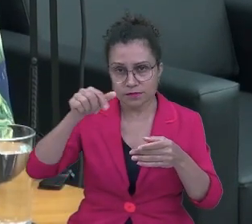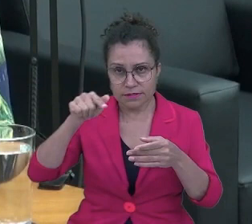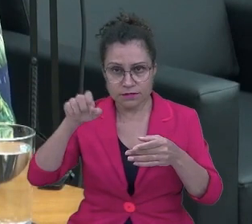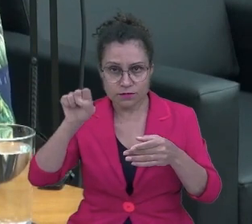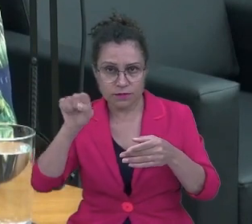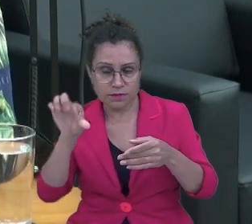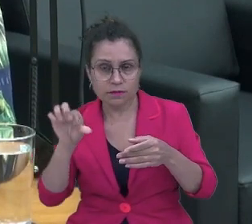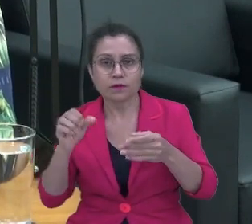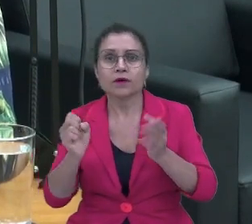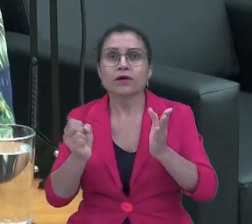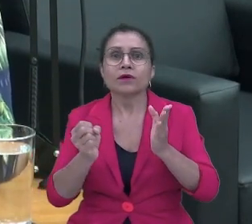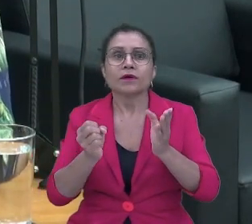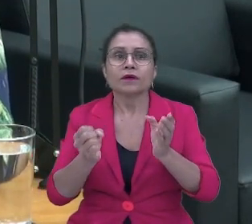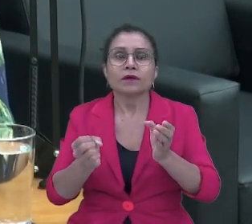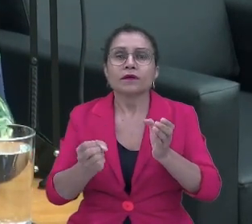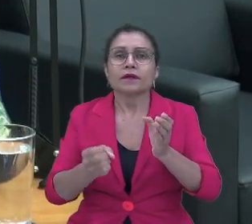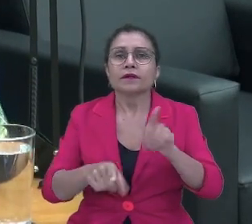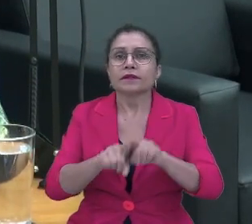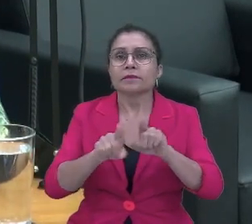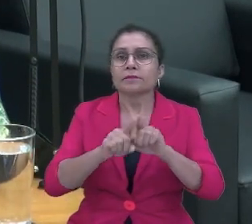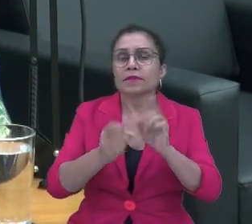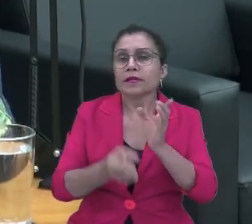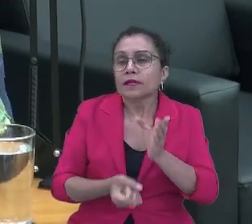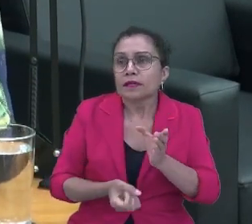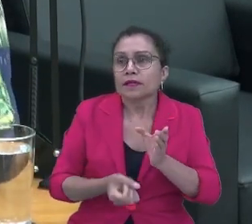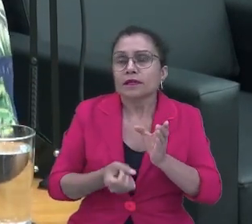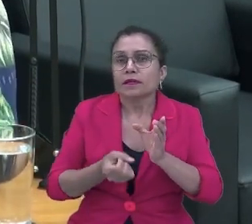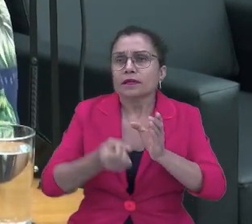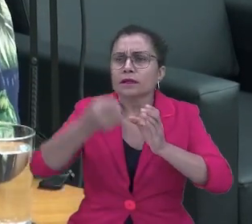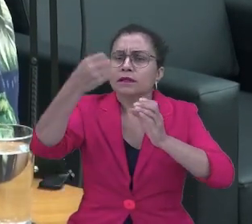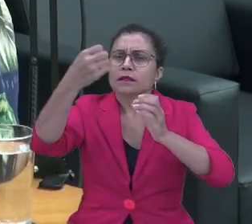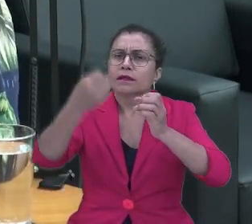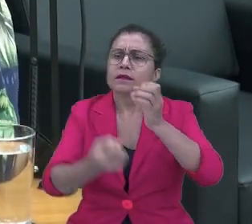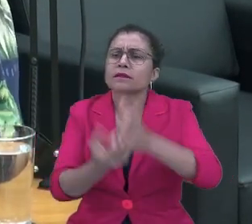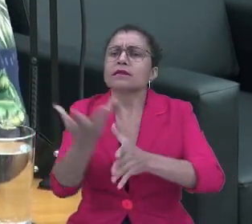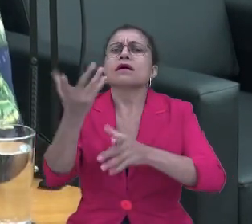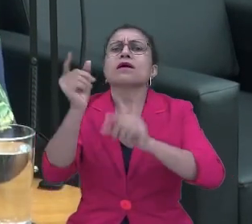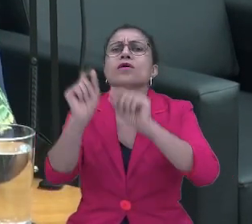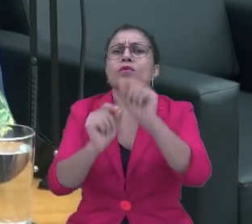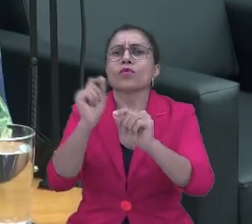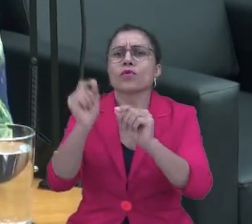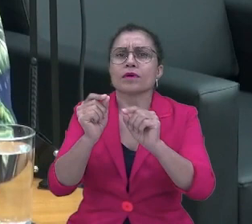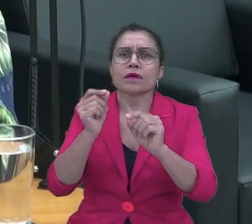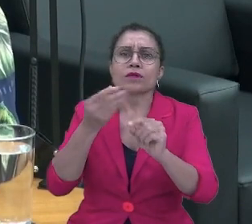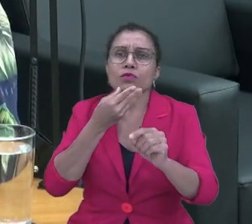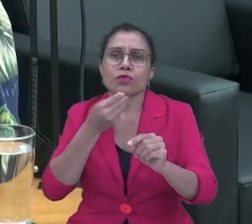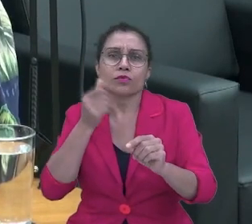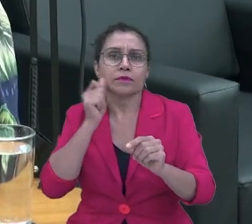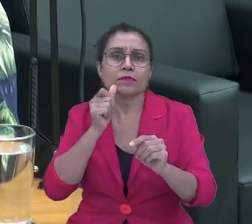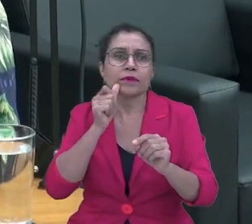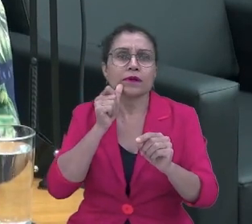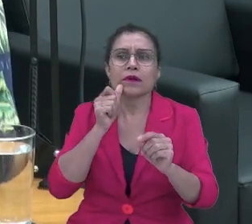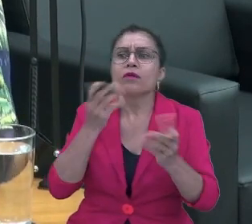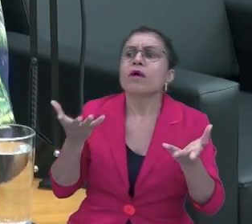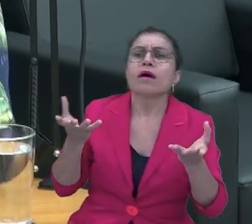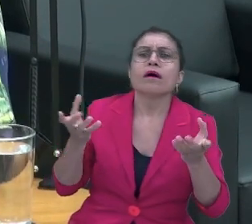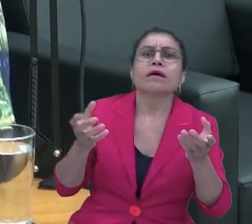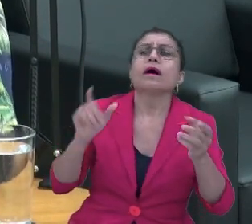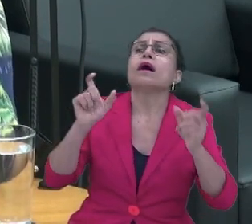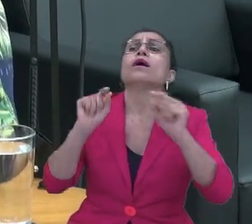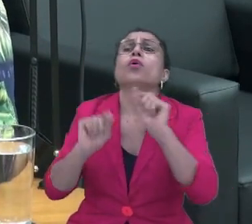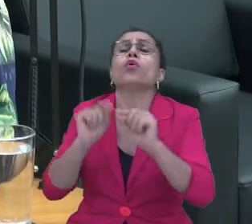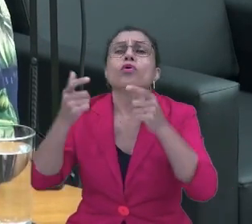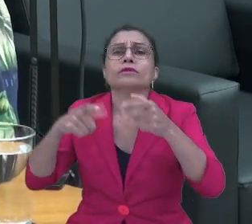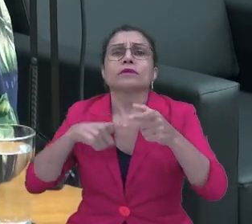a Declaração do Homem e do Cidadão. E ela falou, mas cadê a mulher? Por que ela está excludente desse espaço? E ela, 2